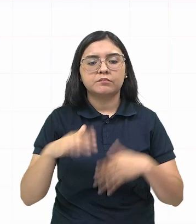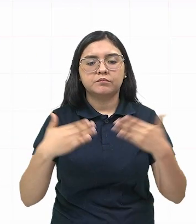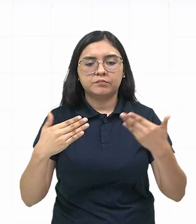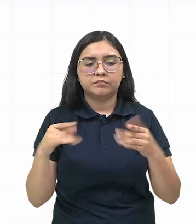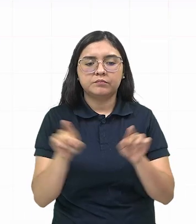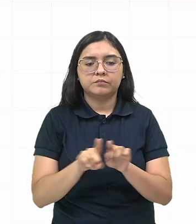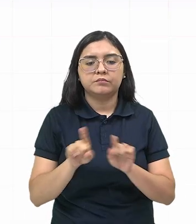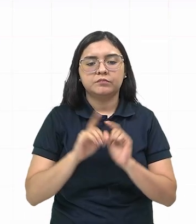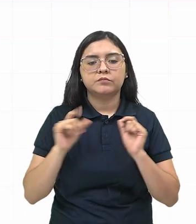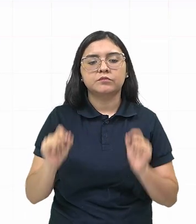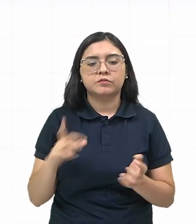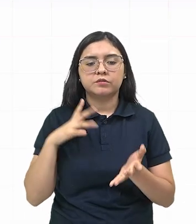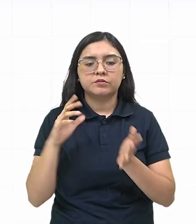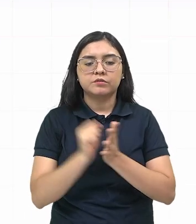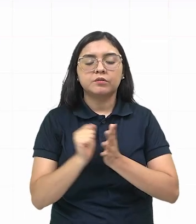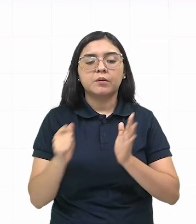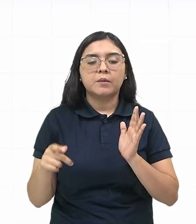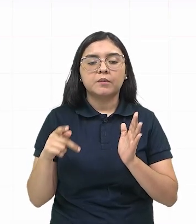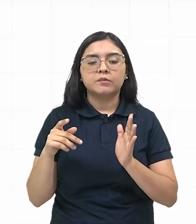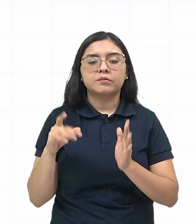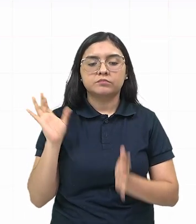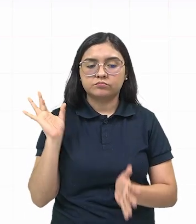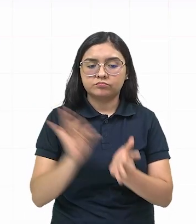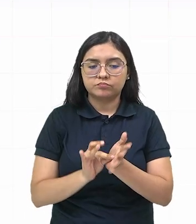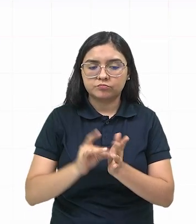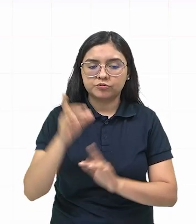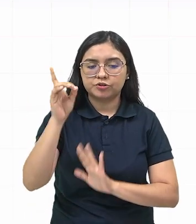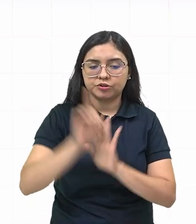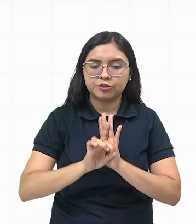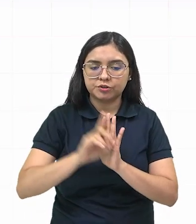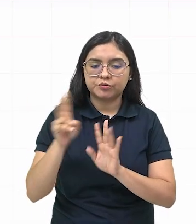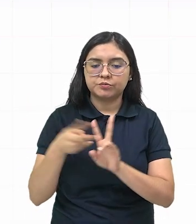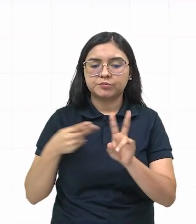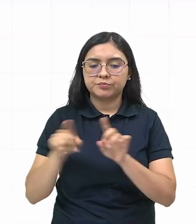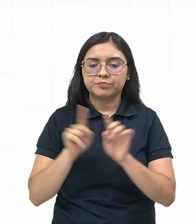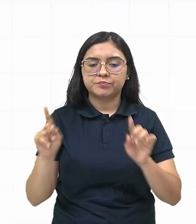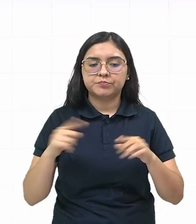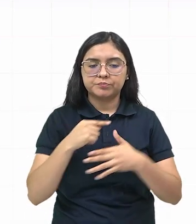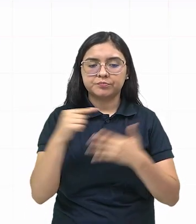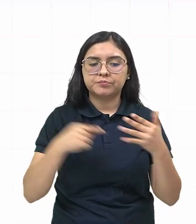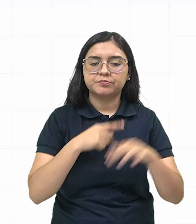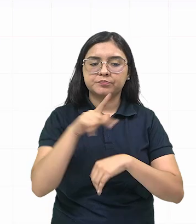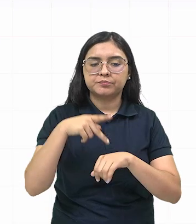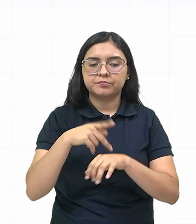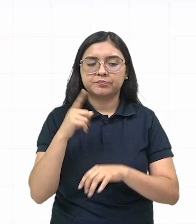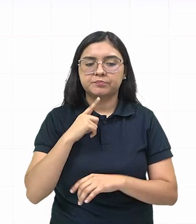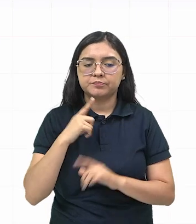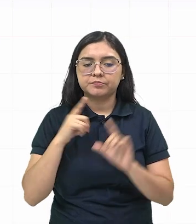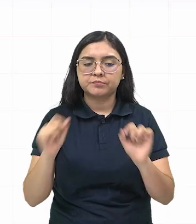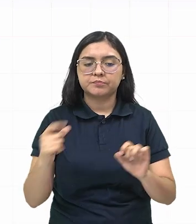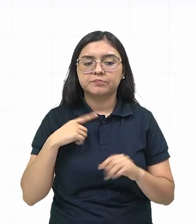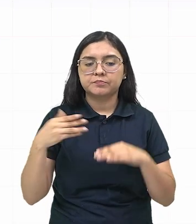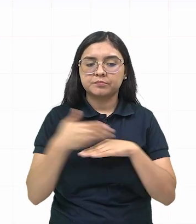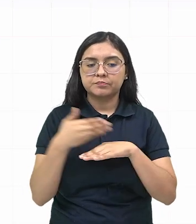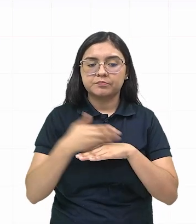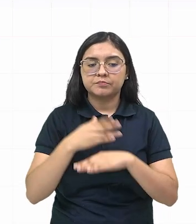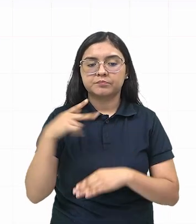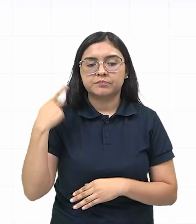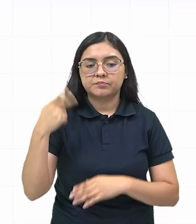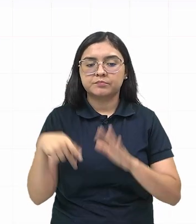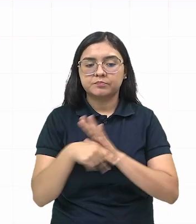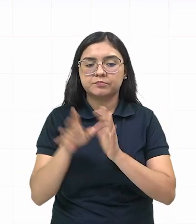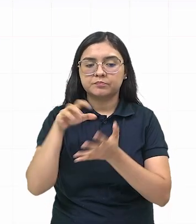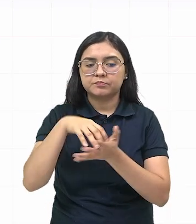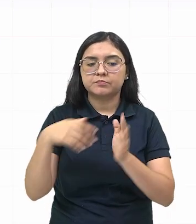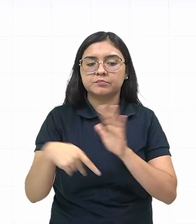avanços ali no reconhecimento dos direitos indígenas. Mas no caso desses países aí, pessoal, tem uma situação interessante, que é a participação política nos